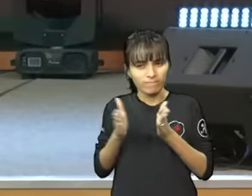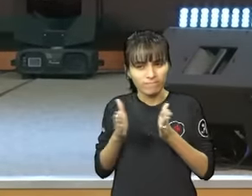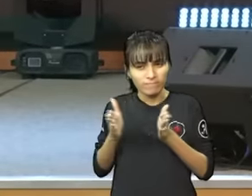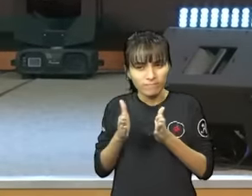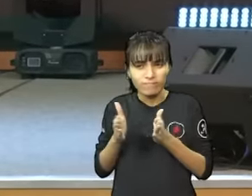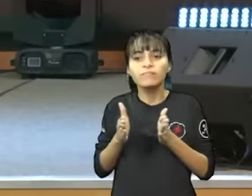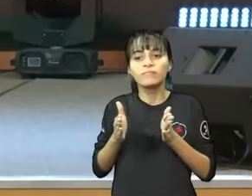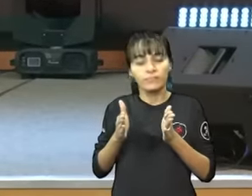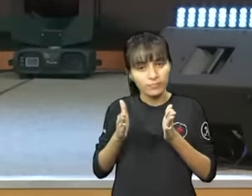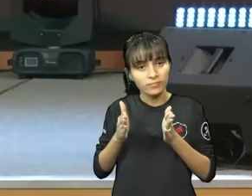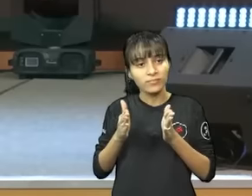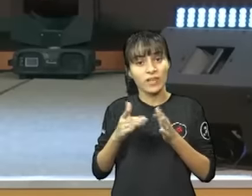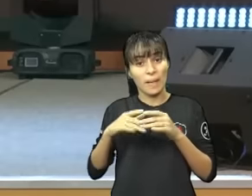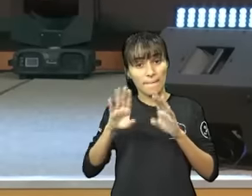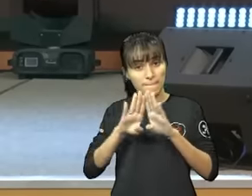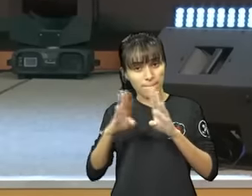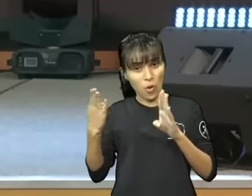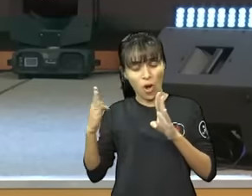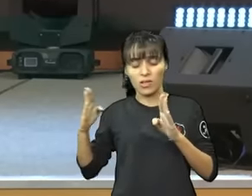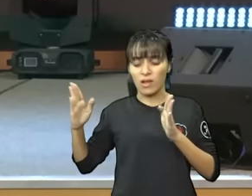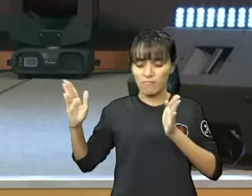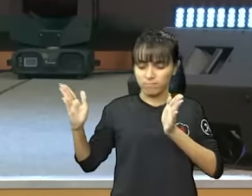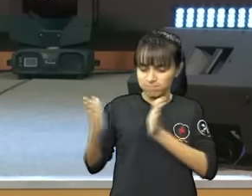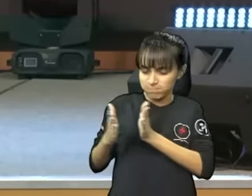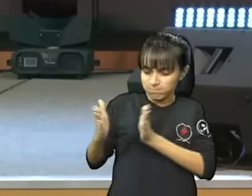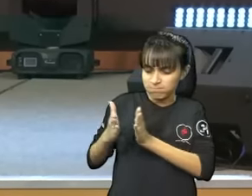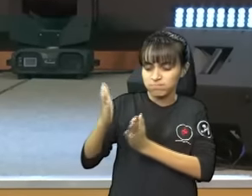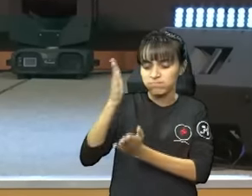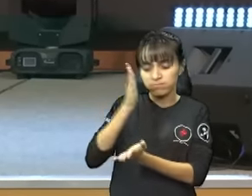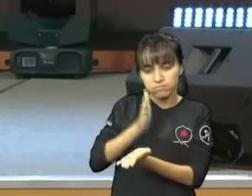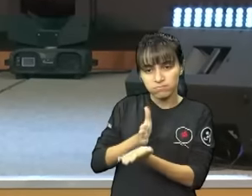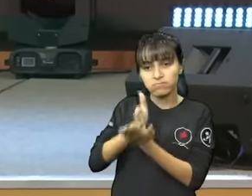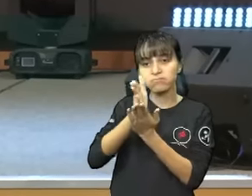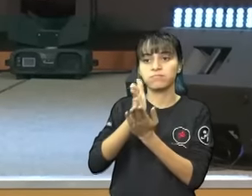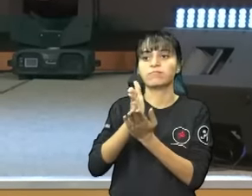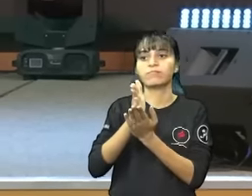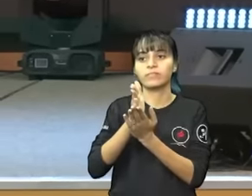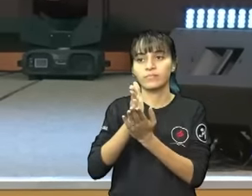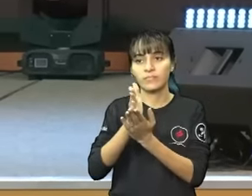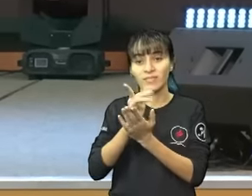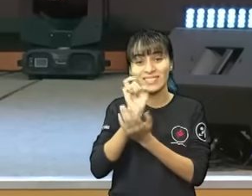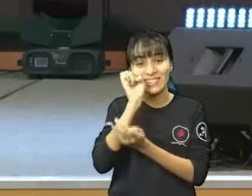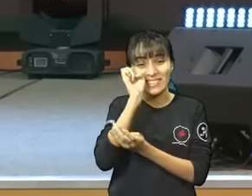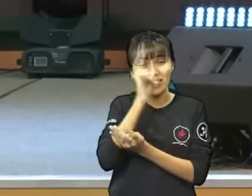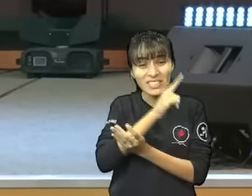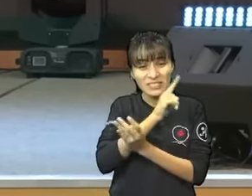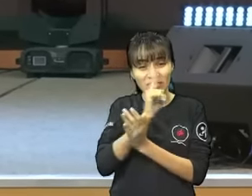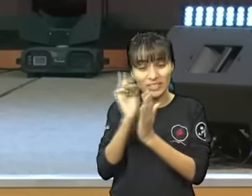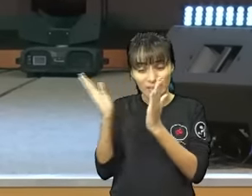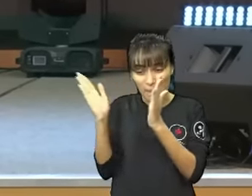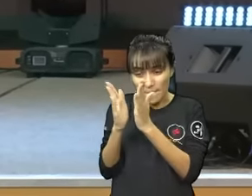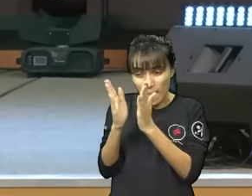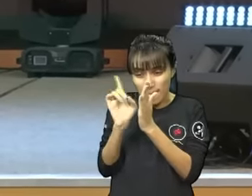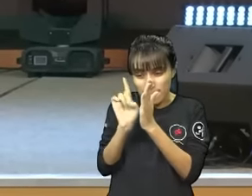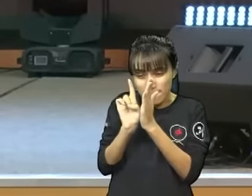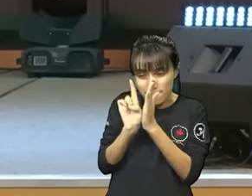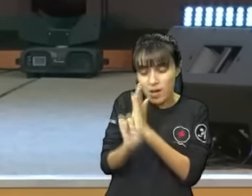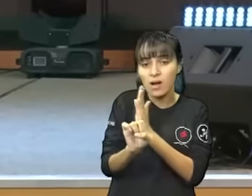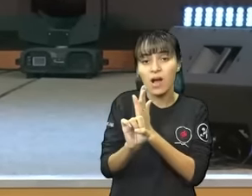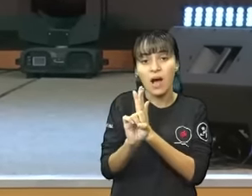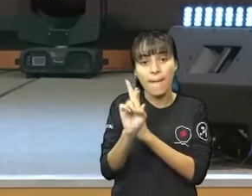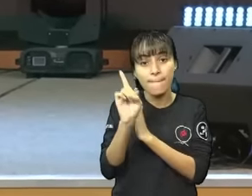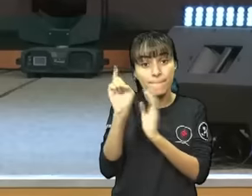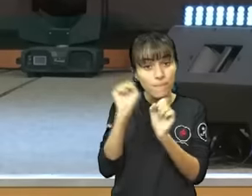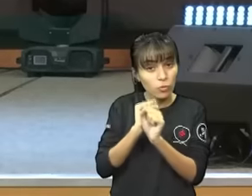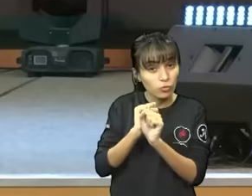e entrai pela porta estreita é difícil de entrar mas não é impossível